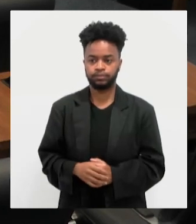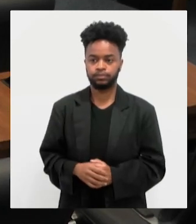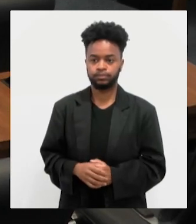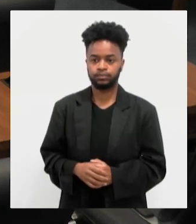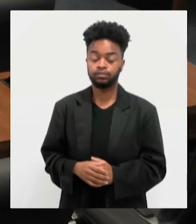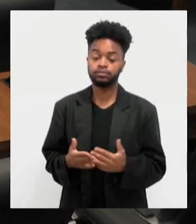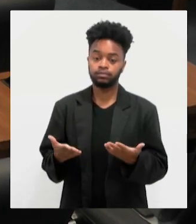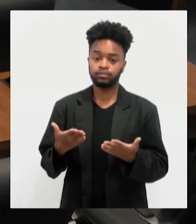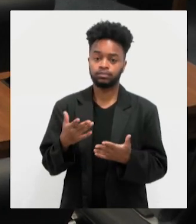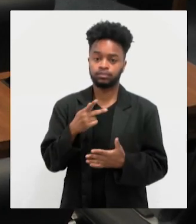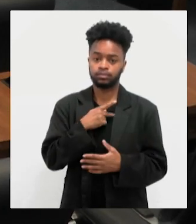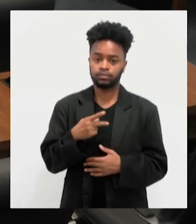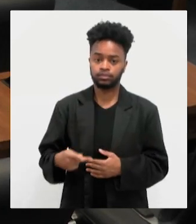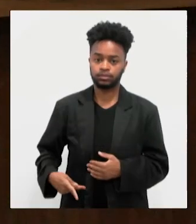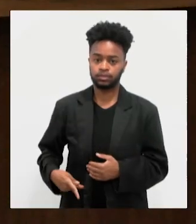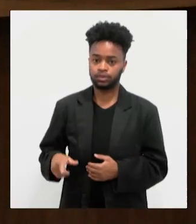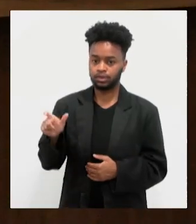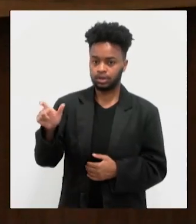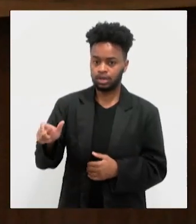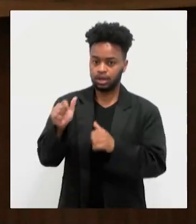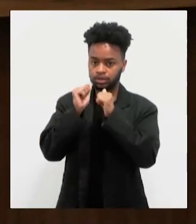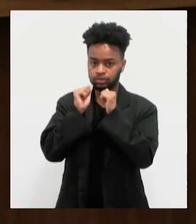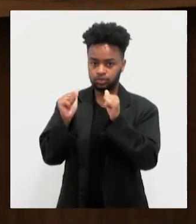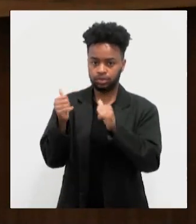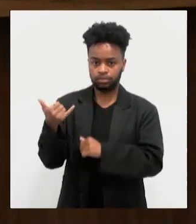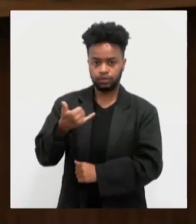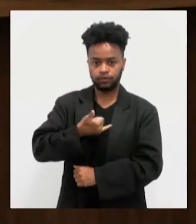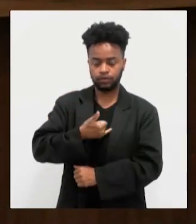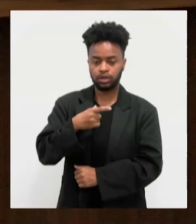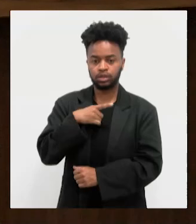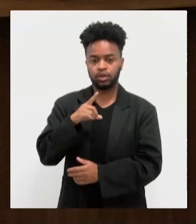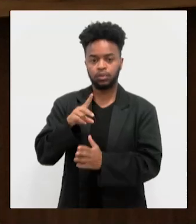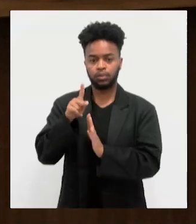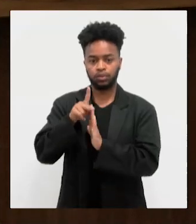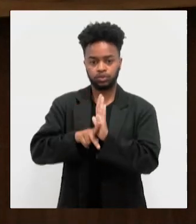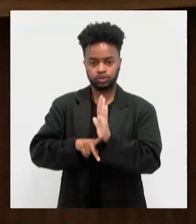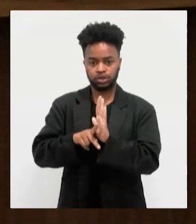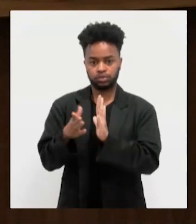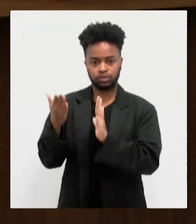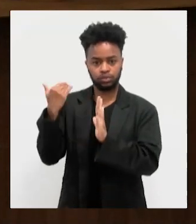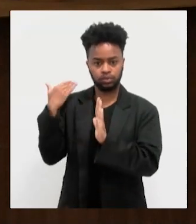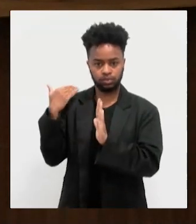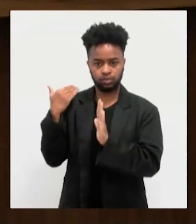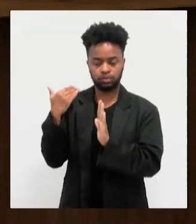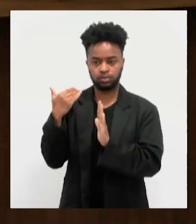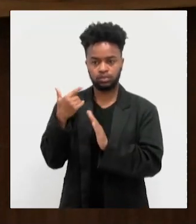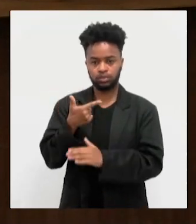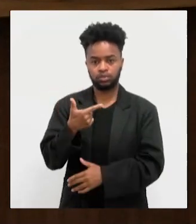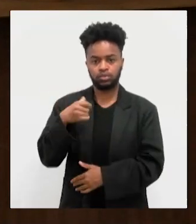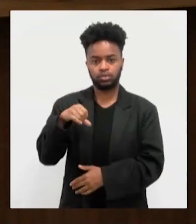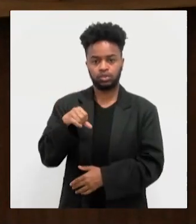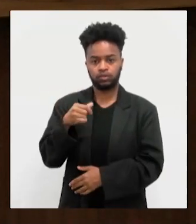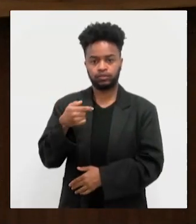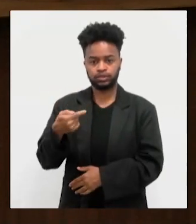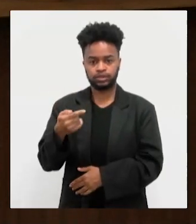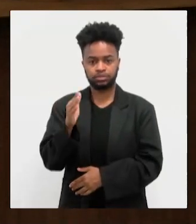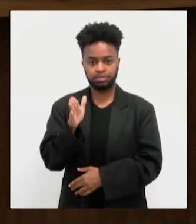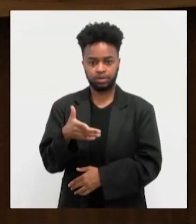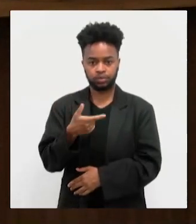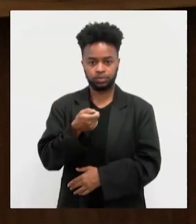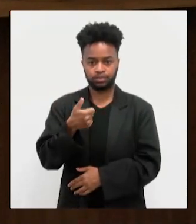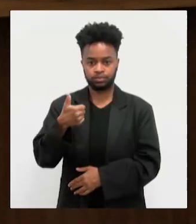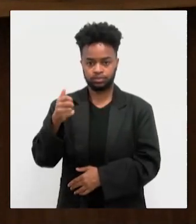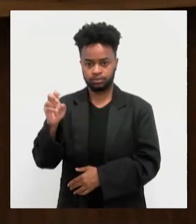foi alertado aqui pela assessoria que tem um projeto anterior, o 297 de